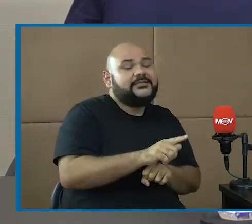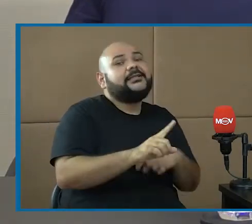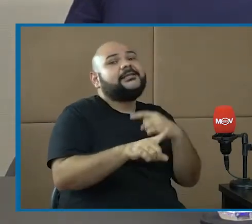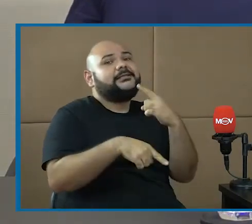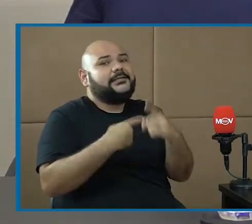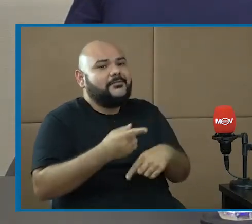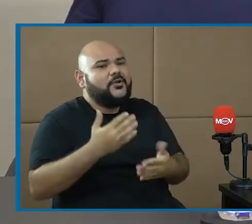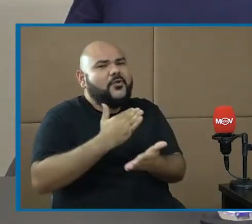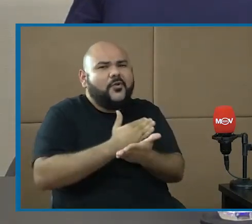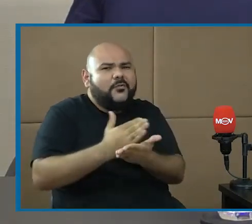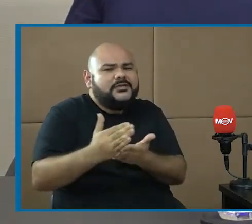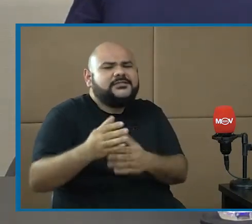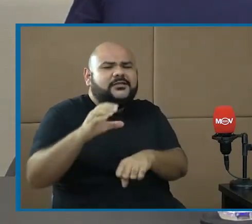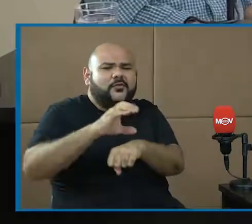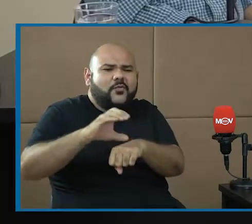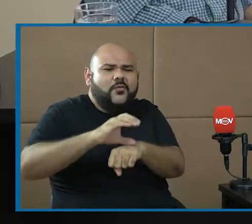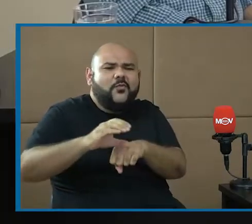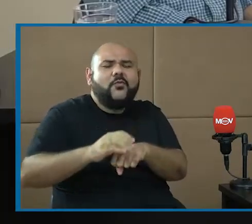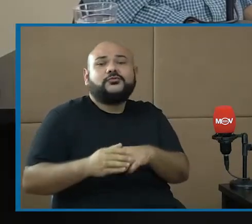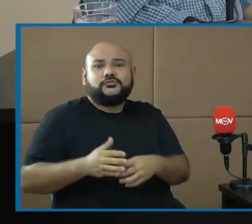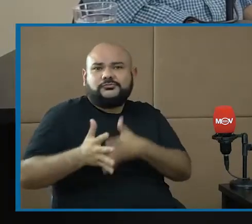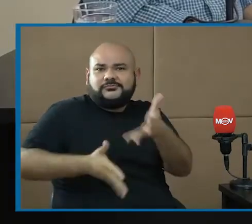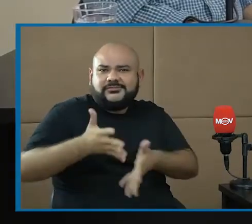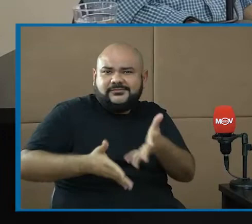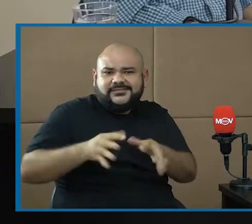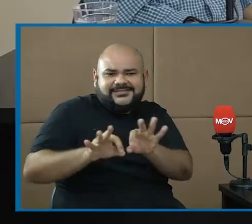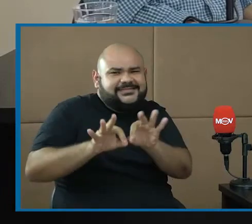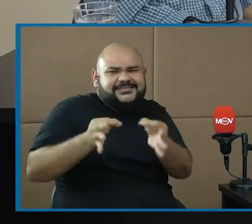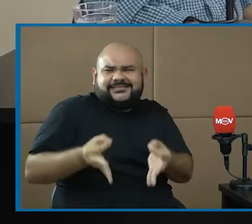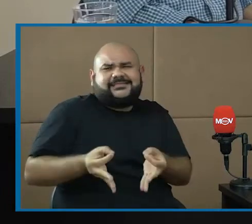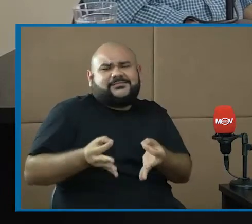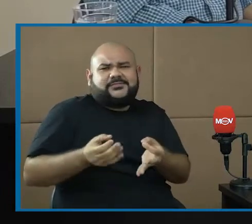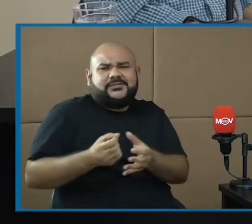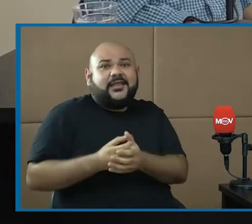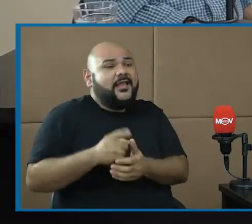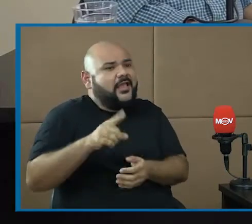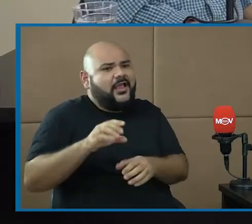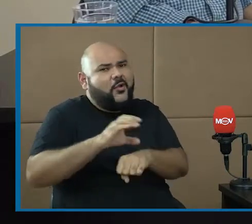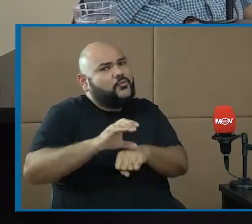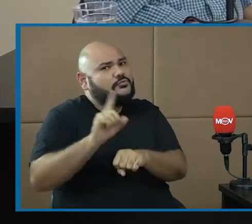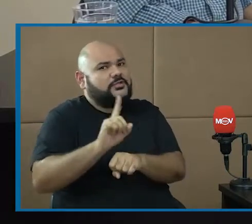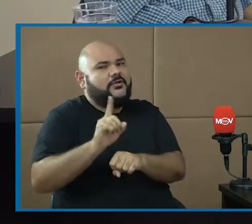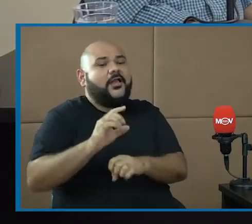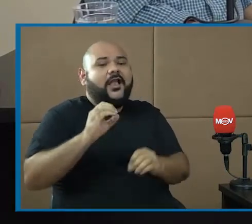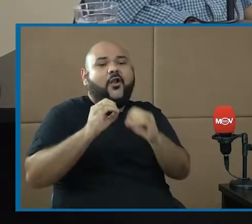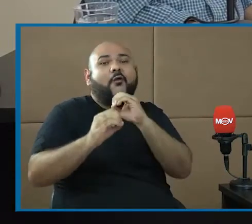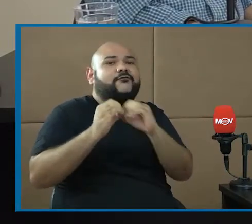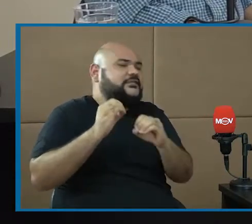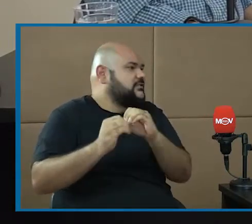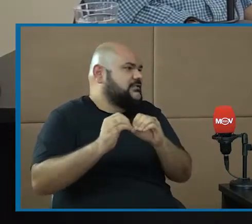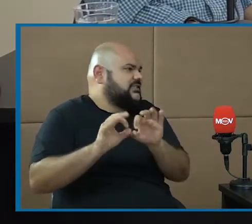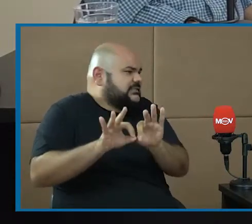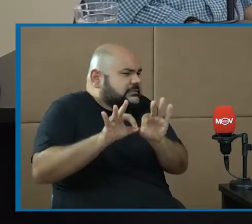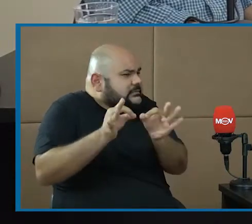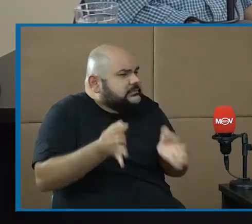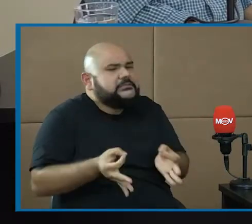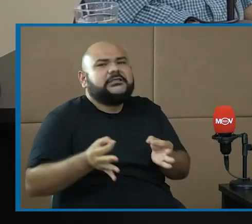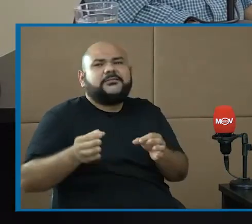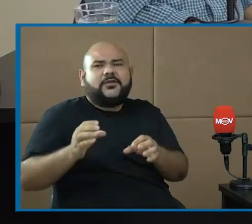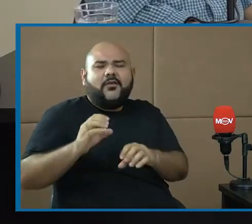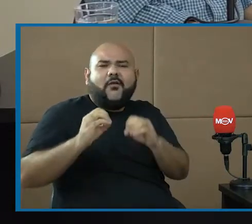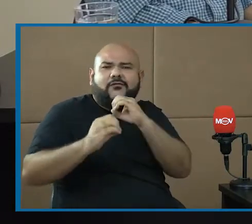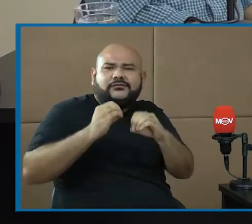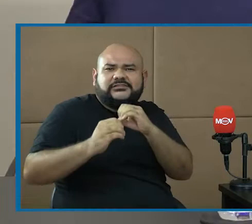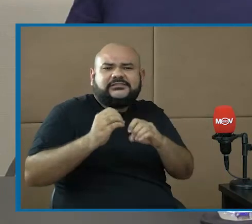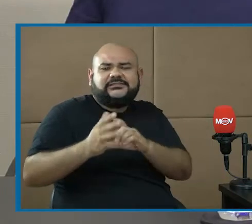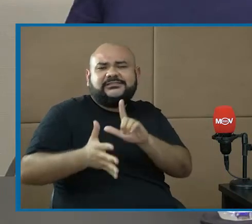Libras simples. Eram 4 encontros, não posso nem chamar de curso, era mais uma oficina para tirar curiosidades, assim, para sanar